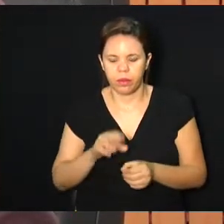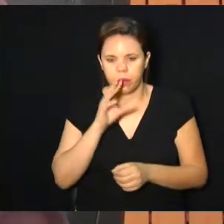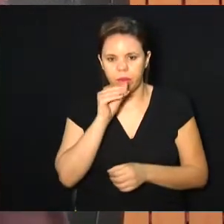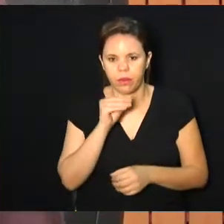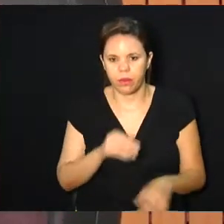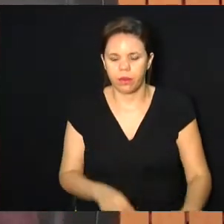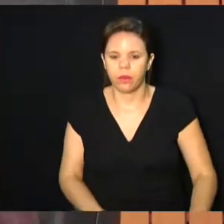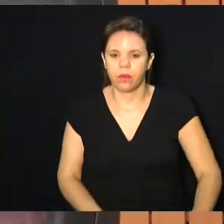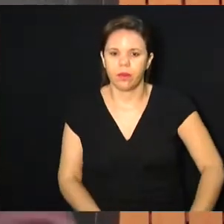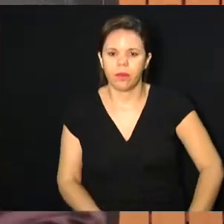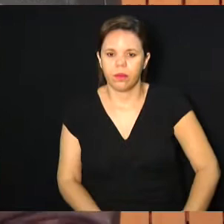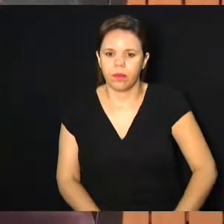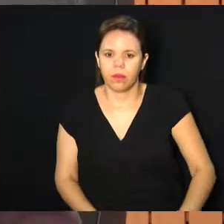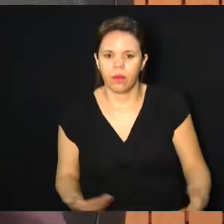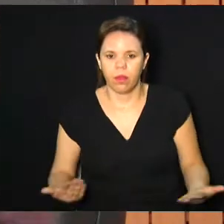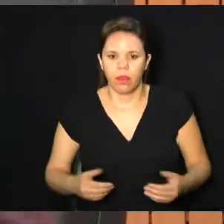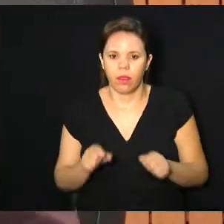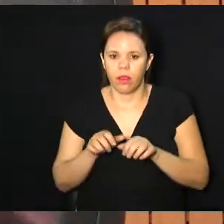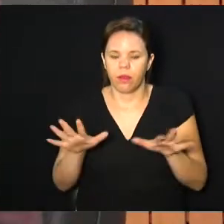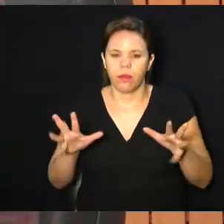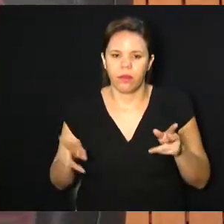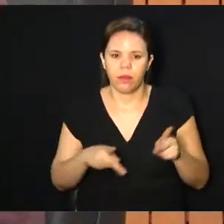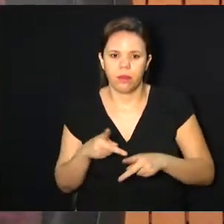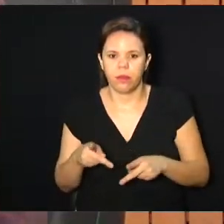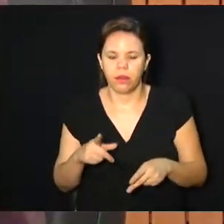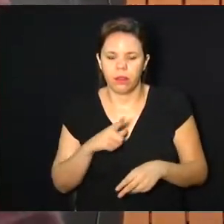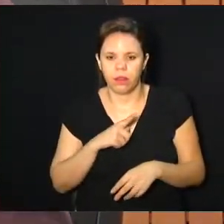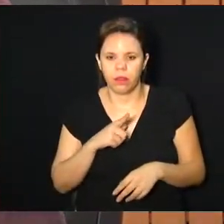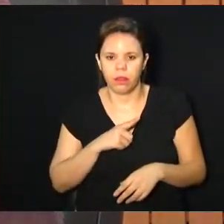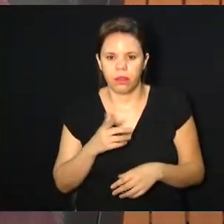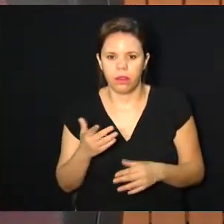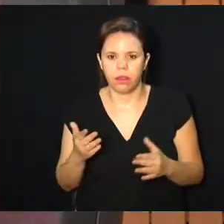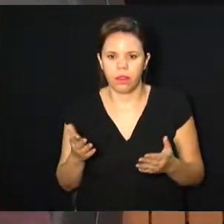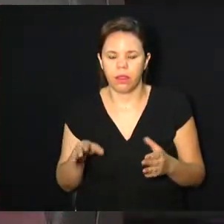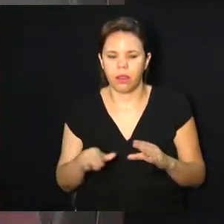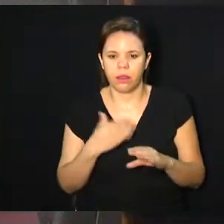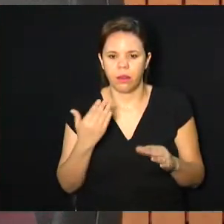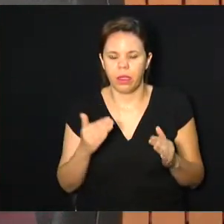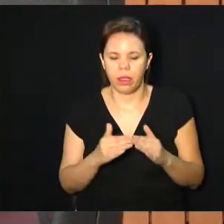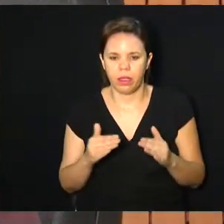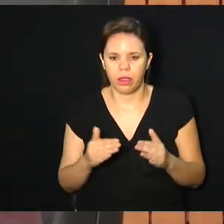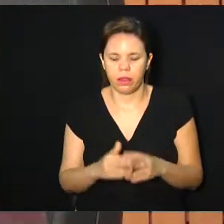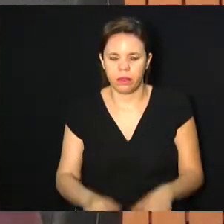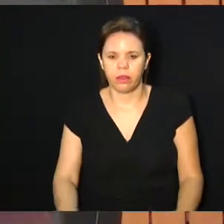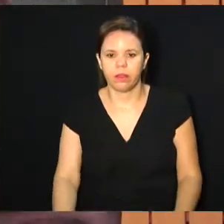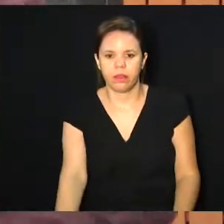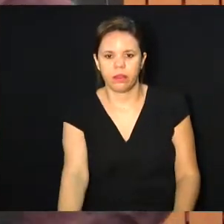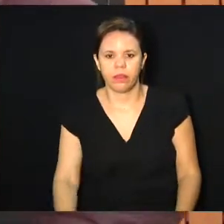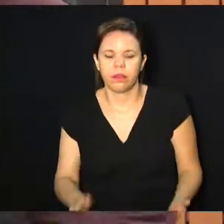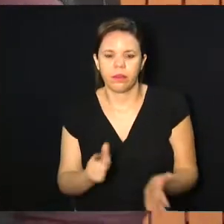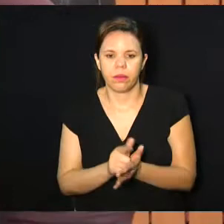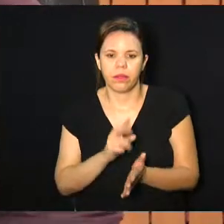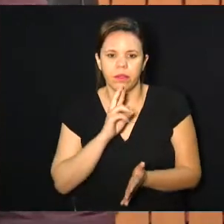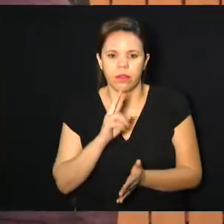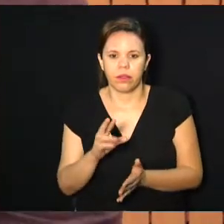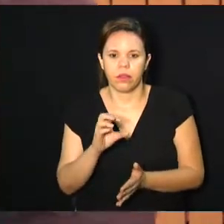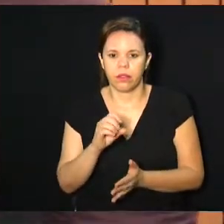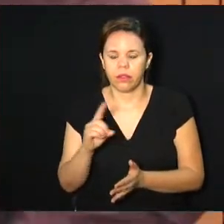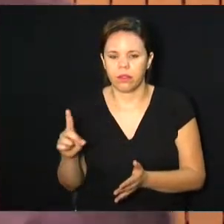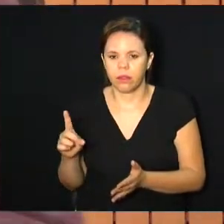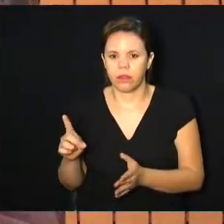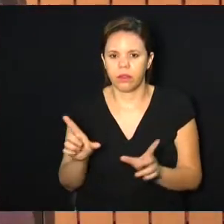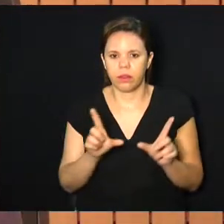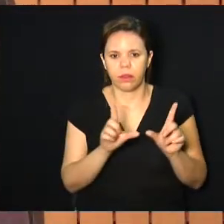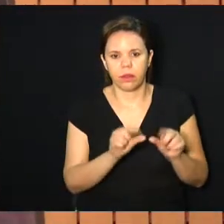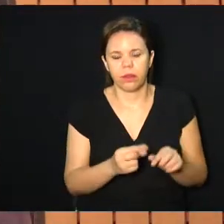funcionários, e agora, se não me engano, expandiram para todo mundo. Todo mundo vai receber em casa um formulário para preencher a OD, que reduz